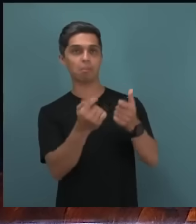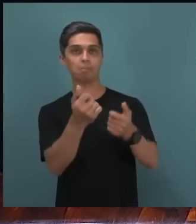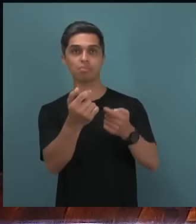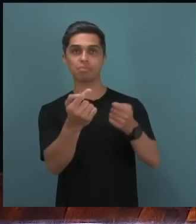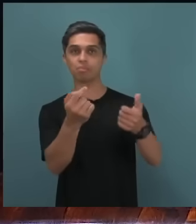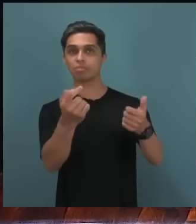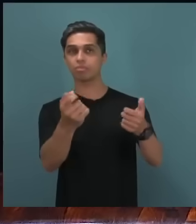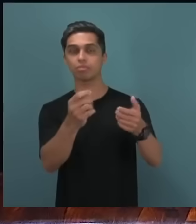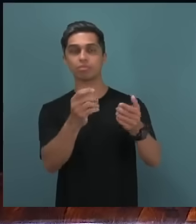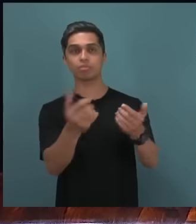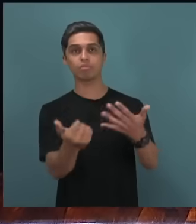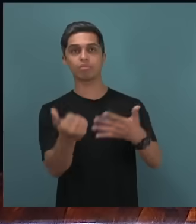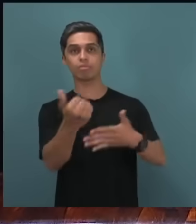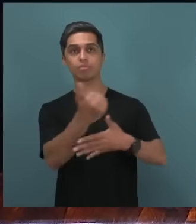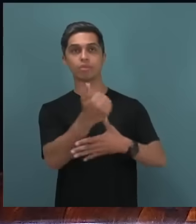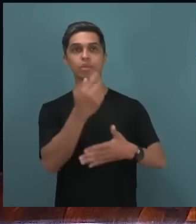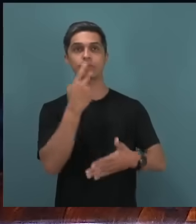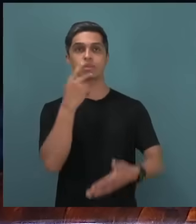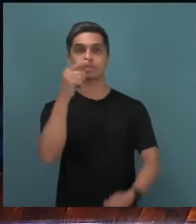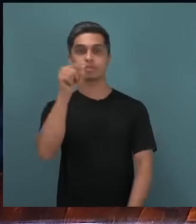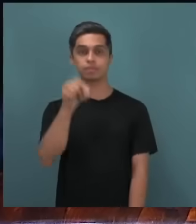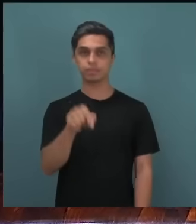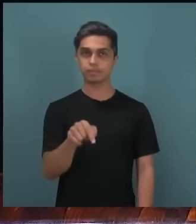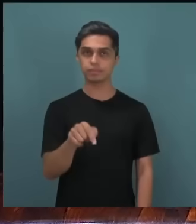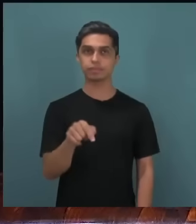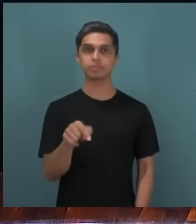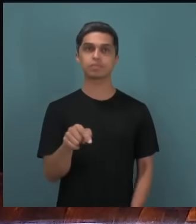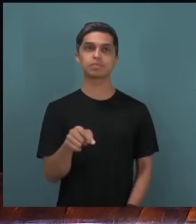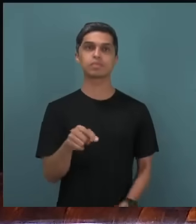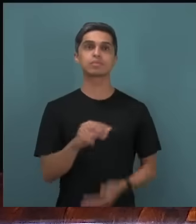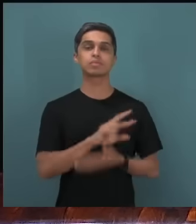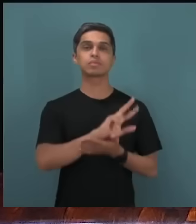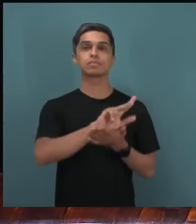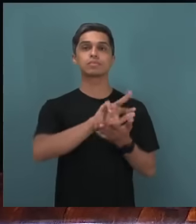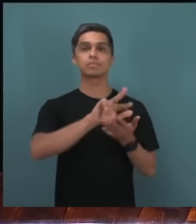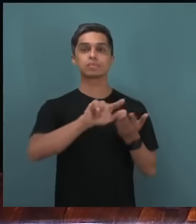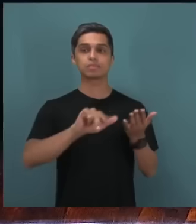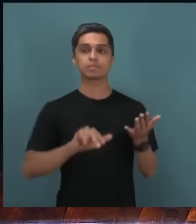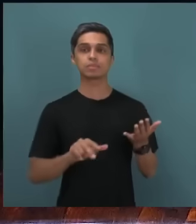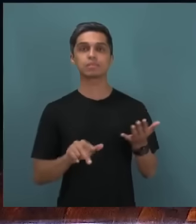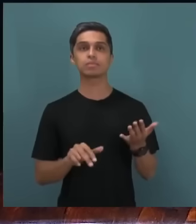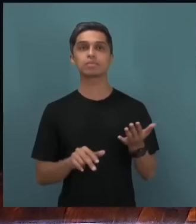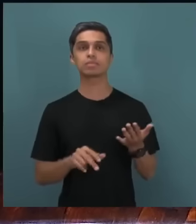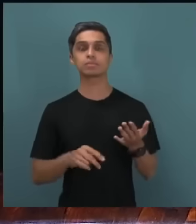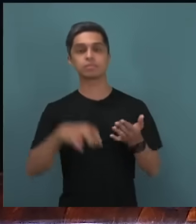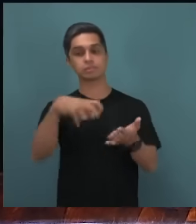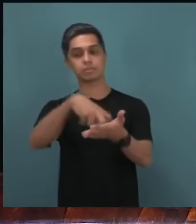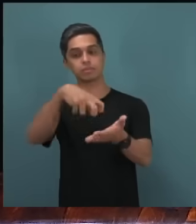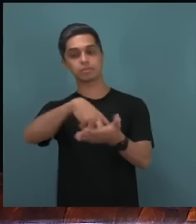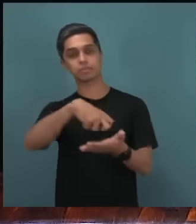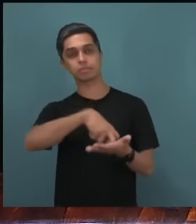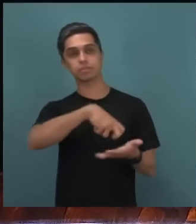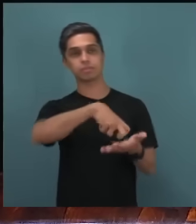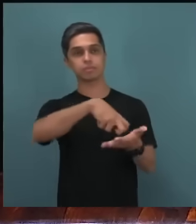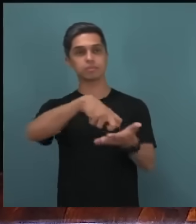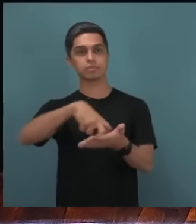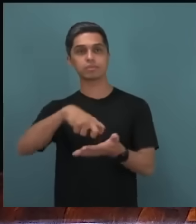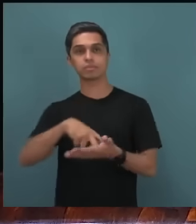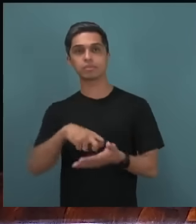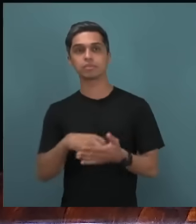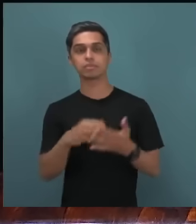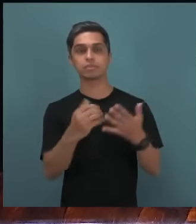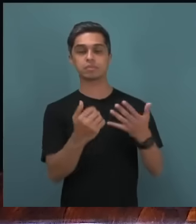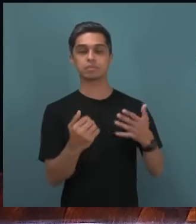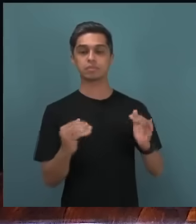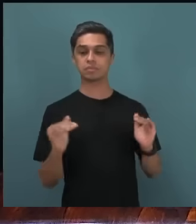privilegiados e falo aqui de muitos e muitos penalizados. A elite